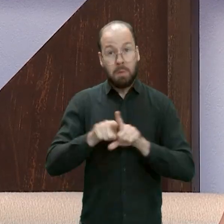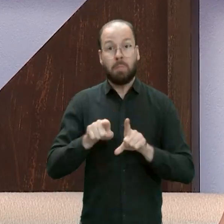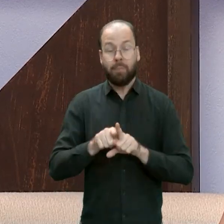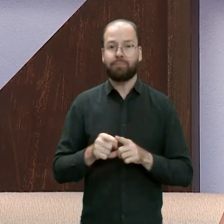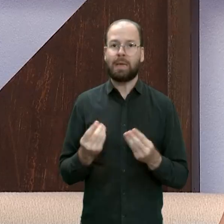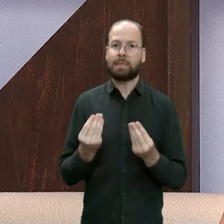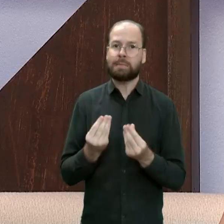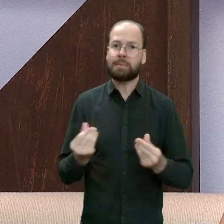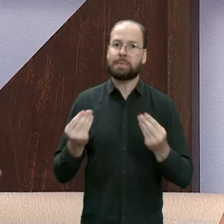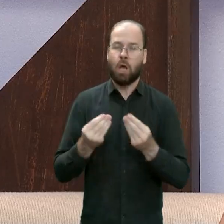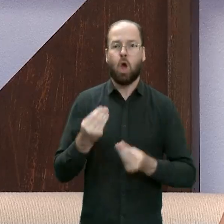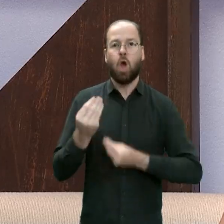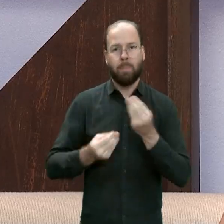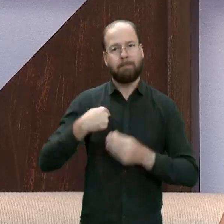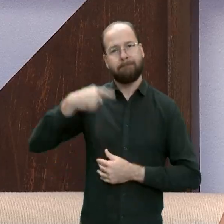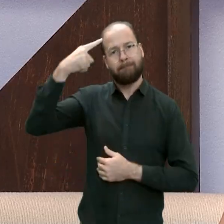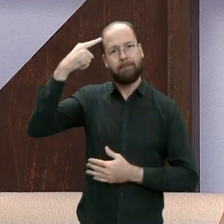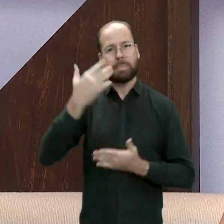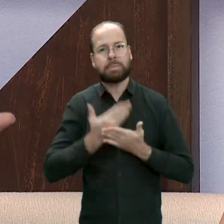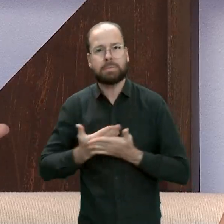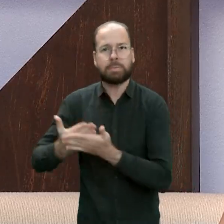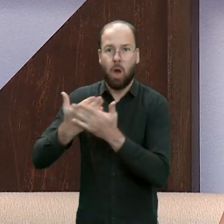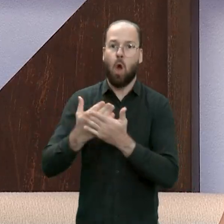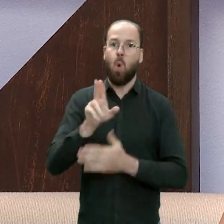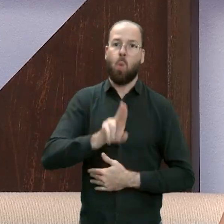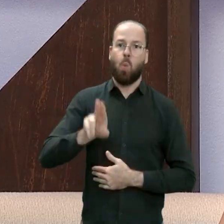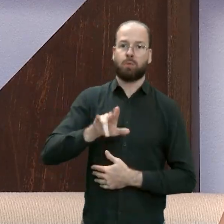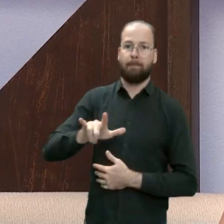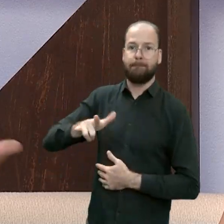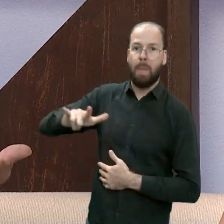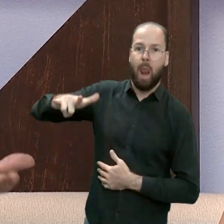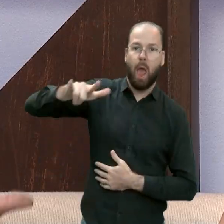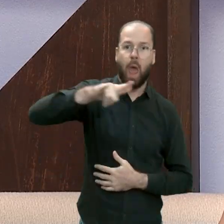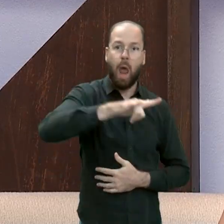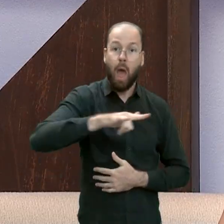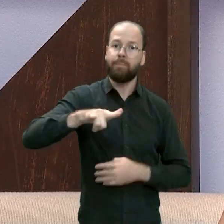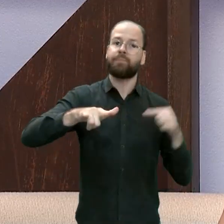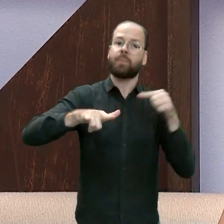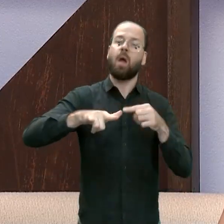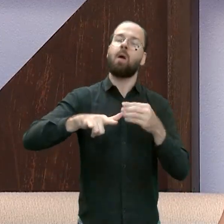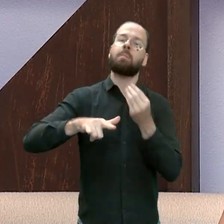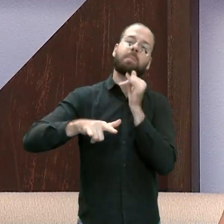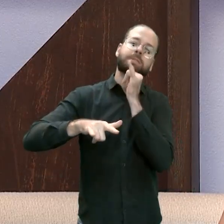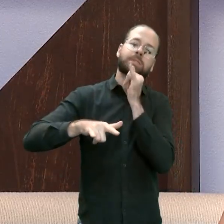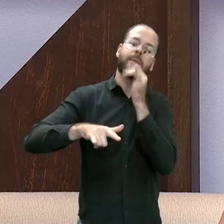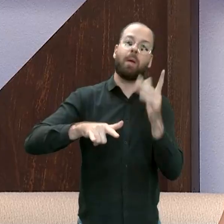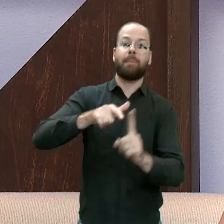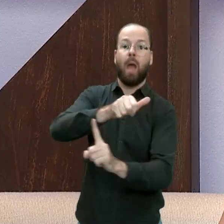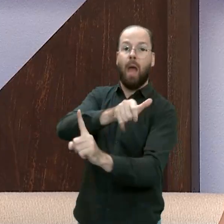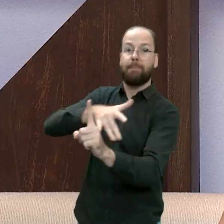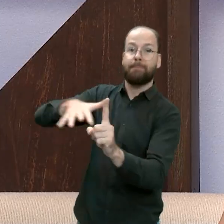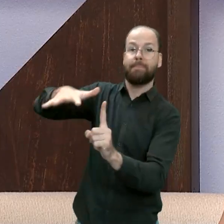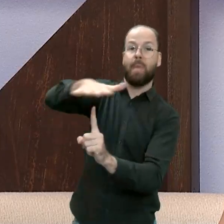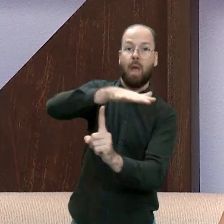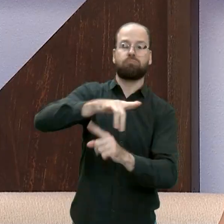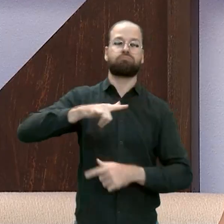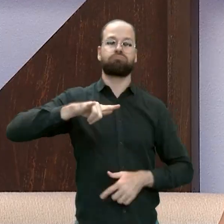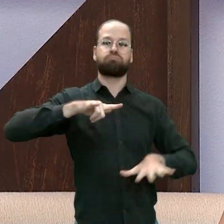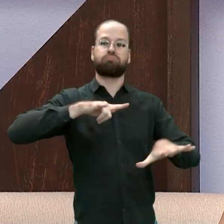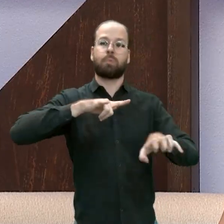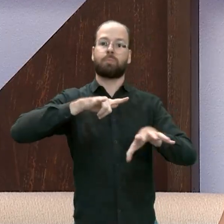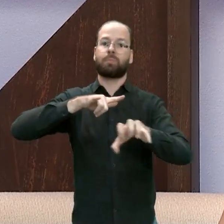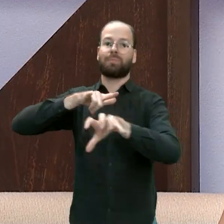nós pensamos em usar um drone para monitorar, por exemplo, uma questão ambiental. Né? E pensando nisso, quando